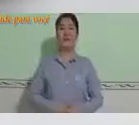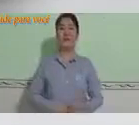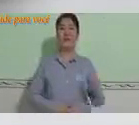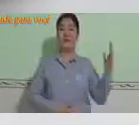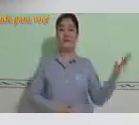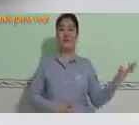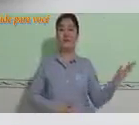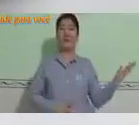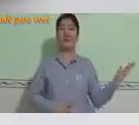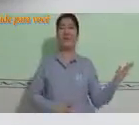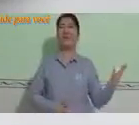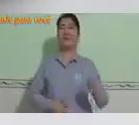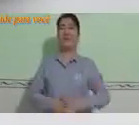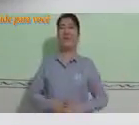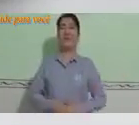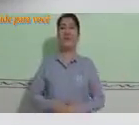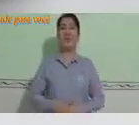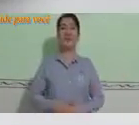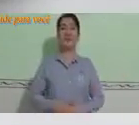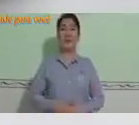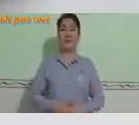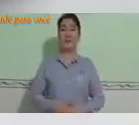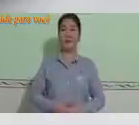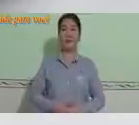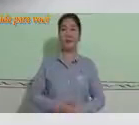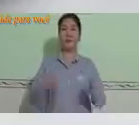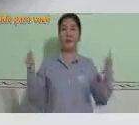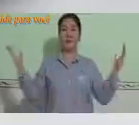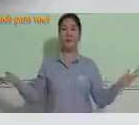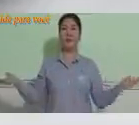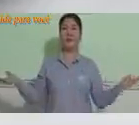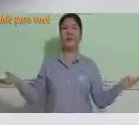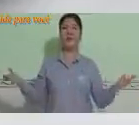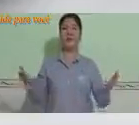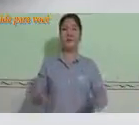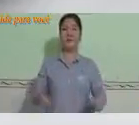minutos e mágoa e os componentes elétricos devem ser limpos como um pano seco.